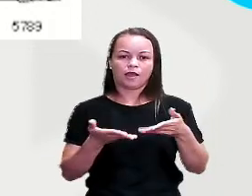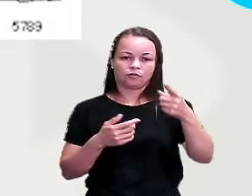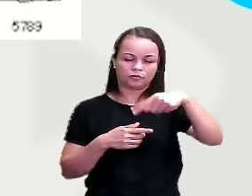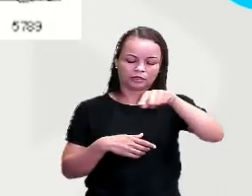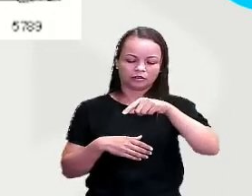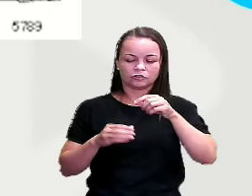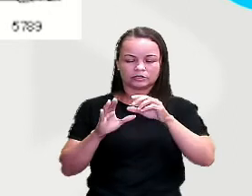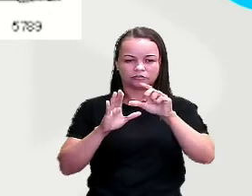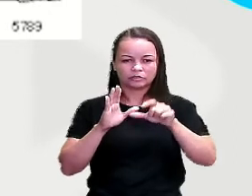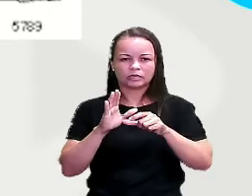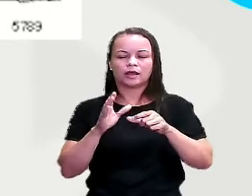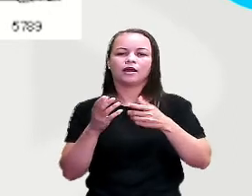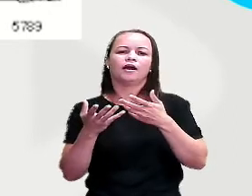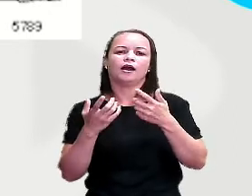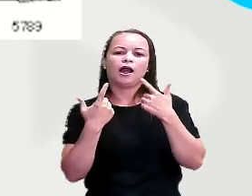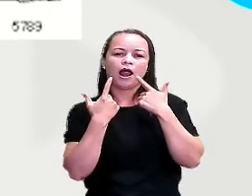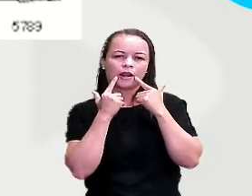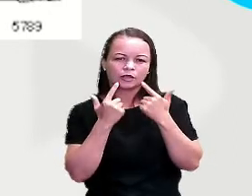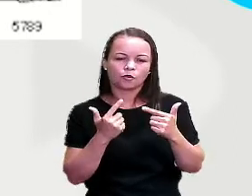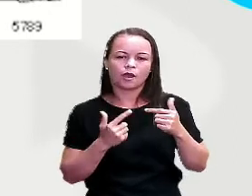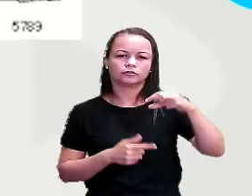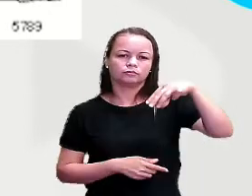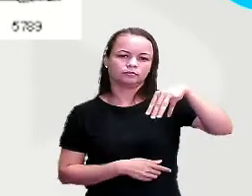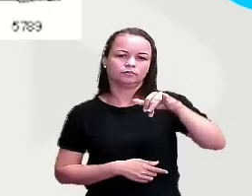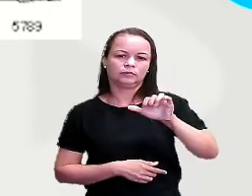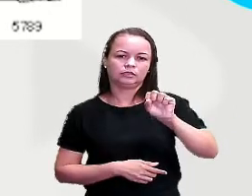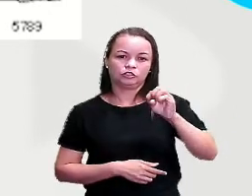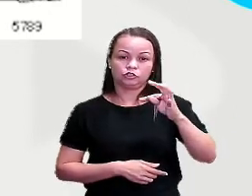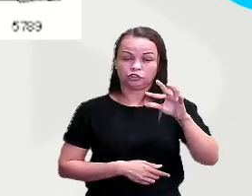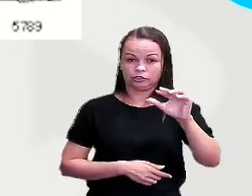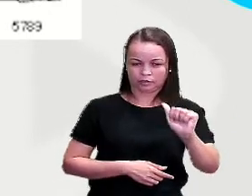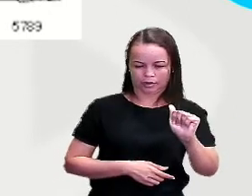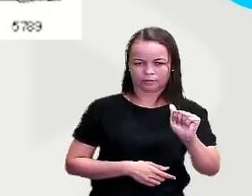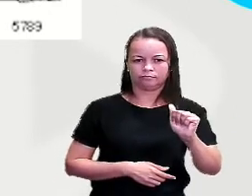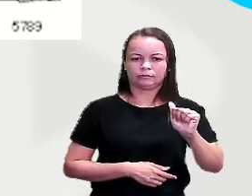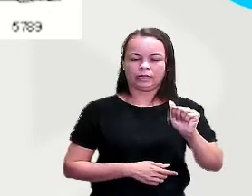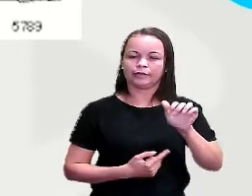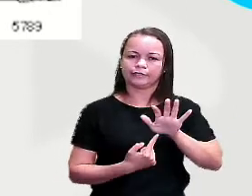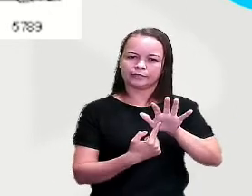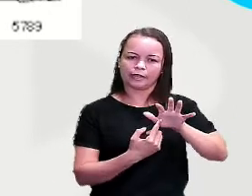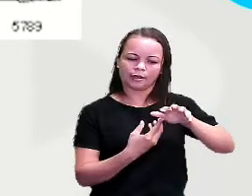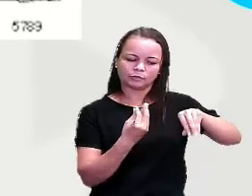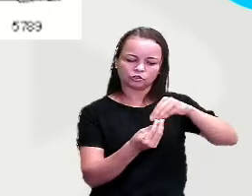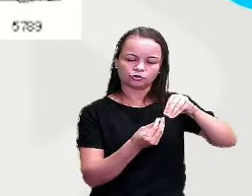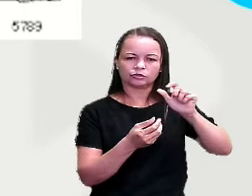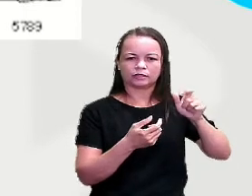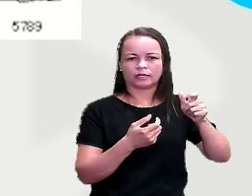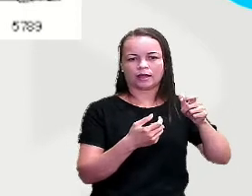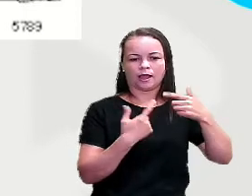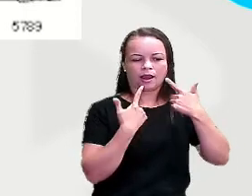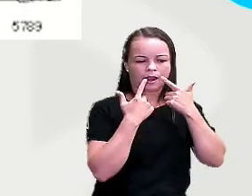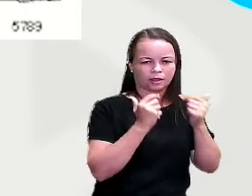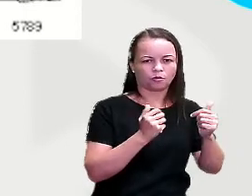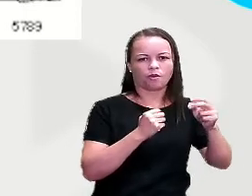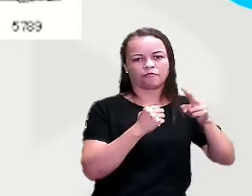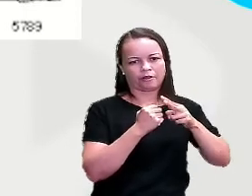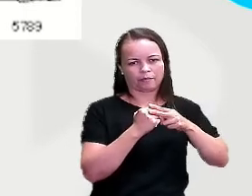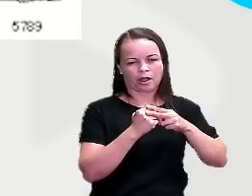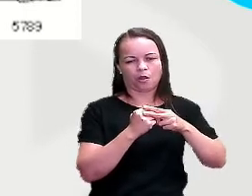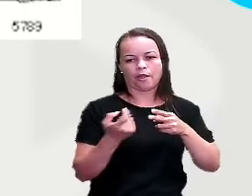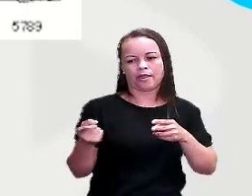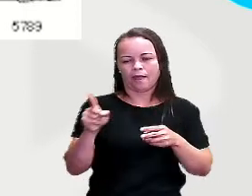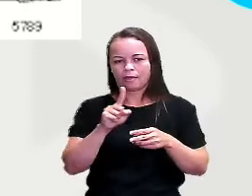mista. A linguagem mista é aquela linguagem que tem a presença da linguagem verbal e da linguagem não verbal.